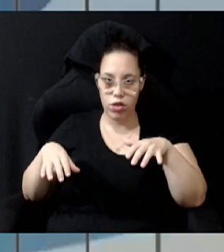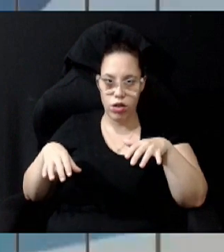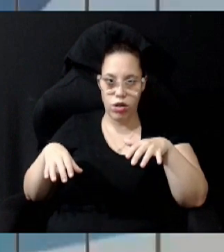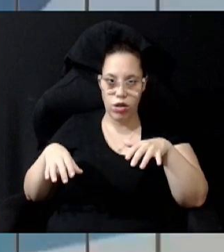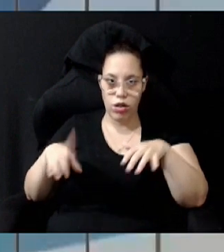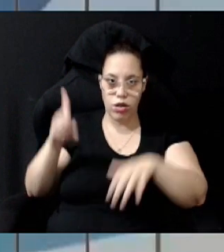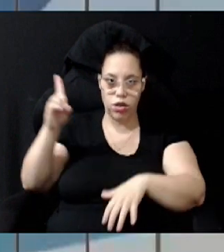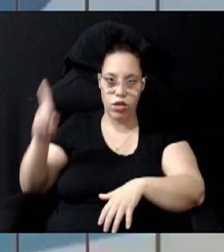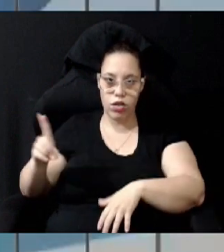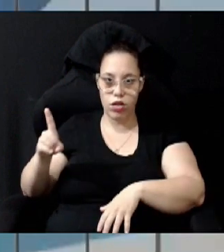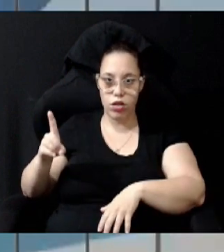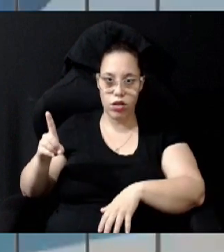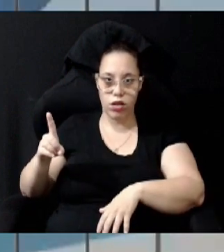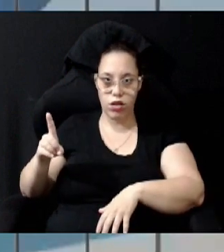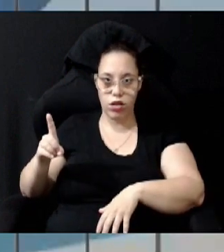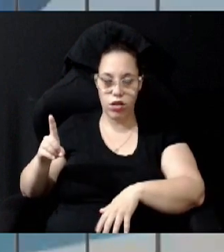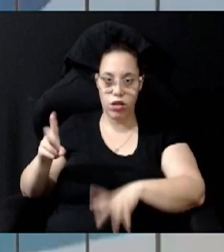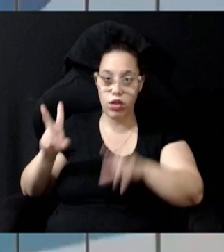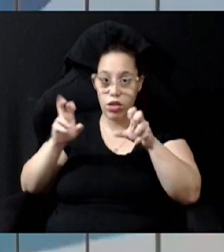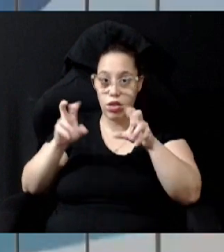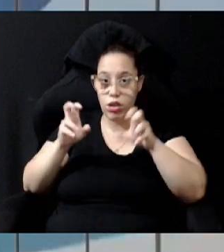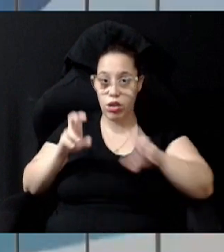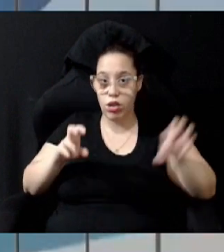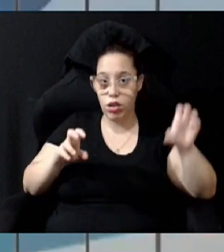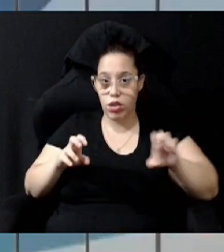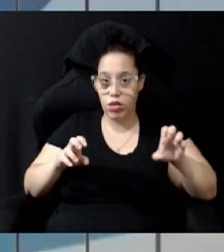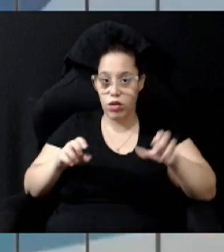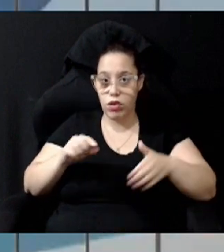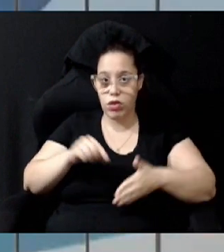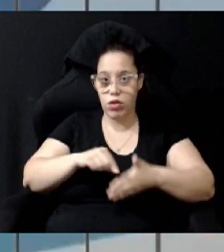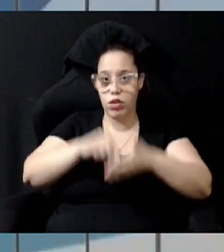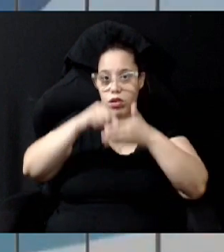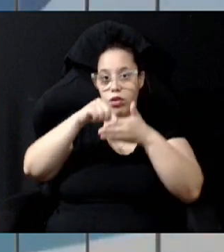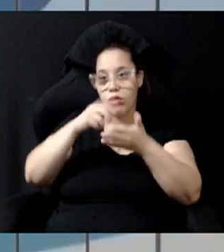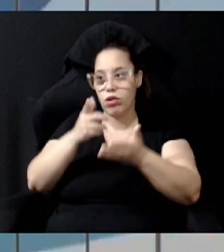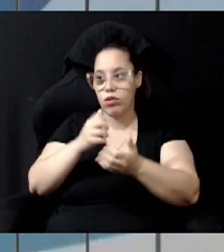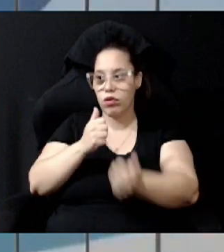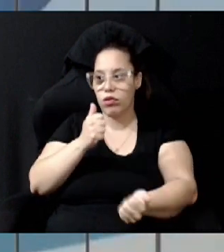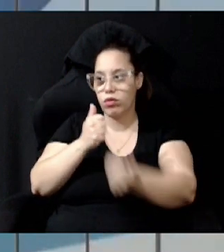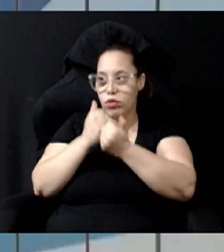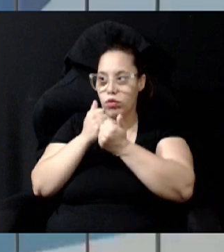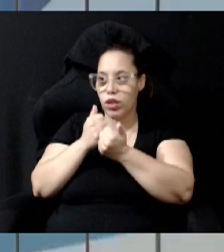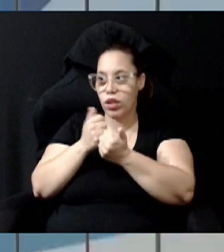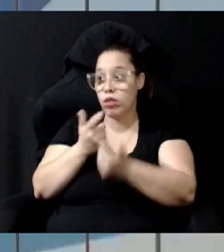cara considerado de esquerda, o PTB na época, vence como vice.